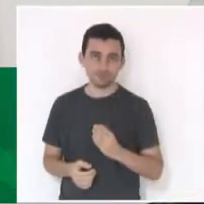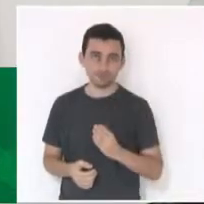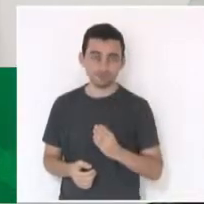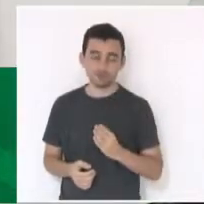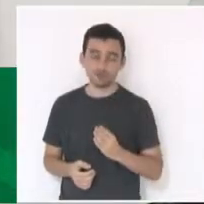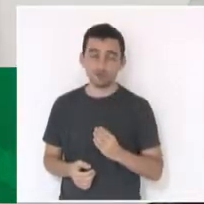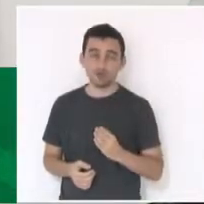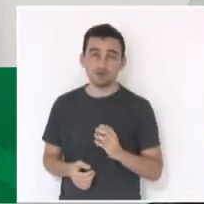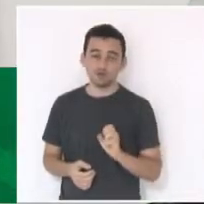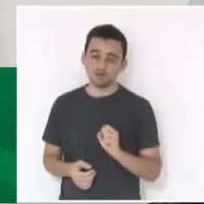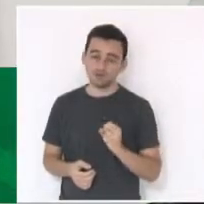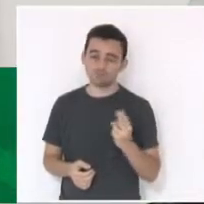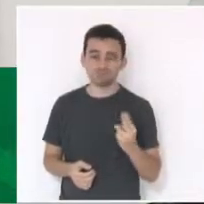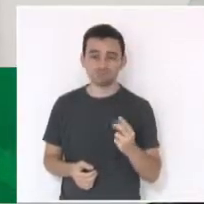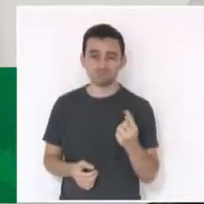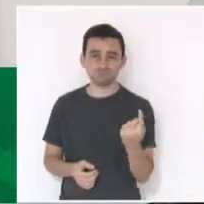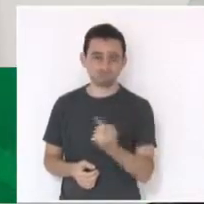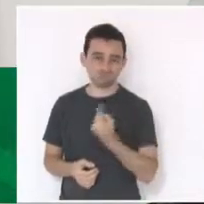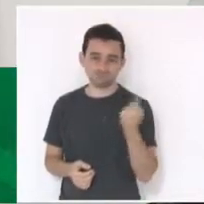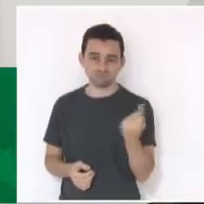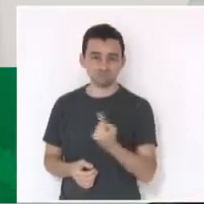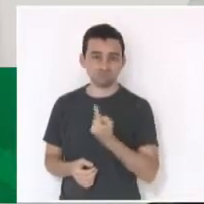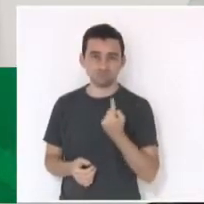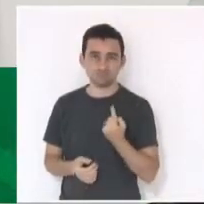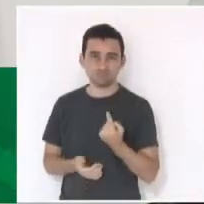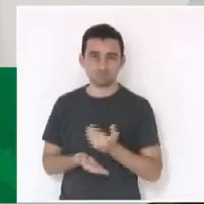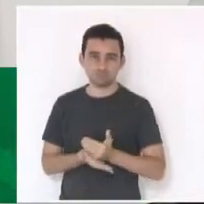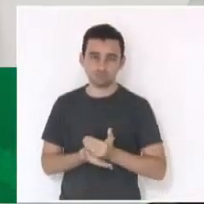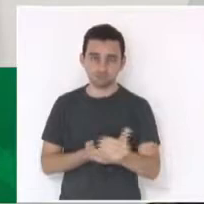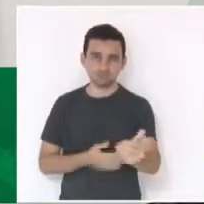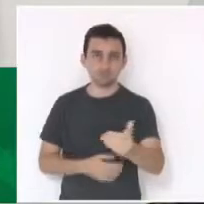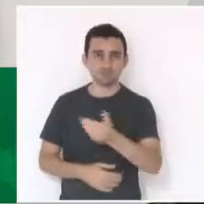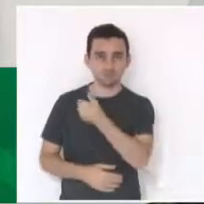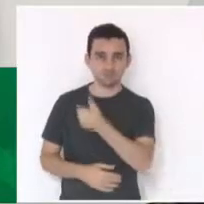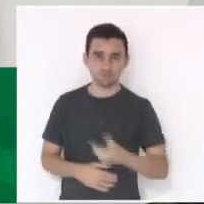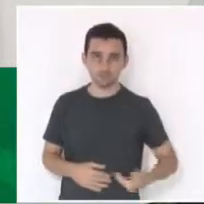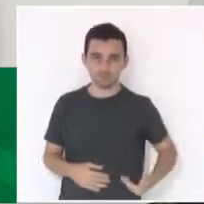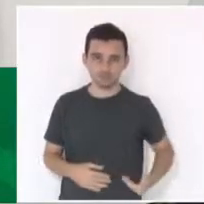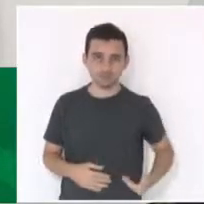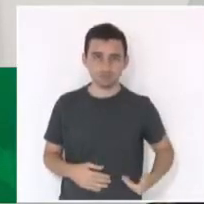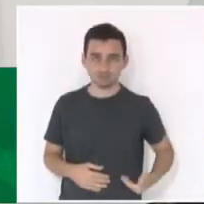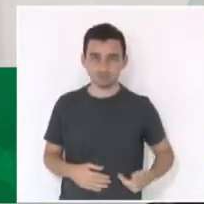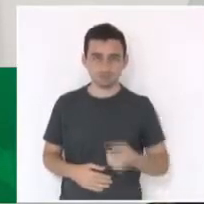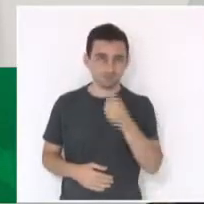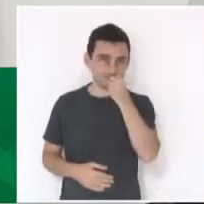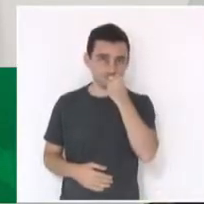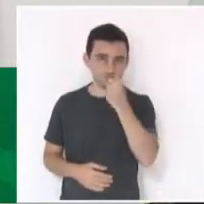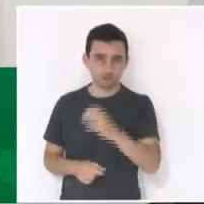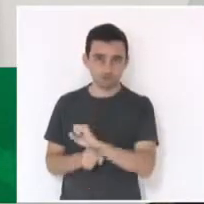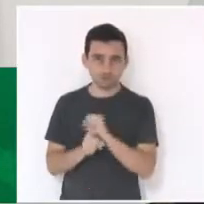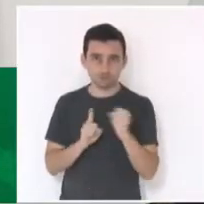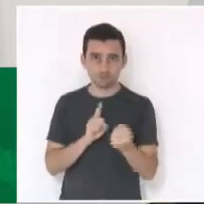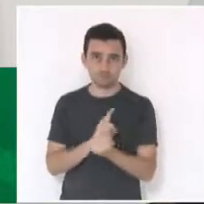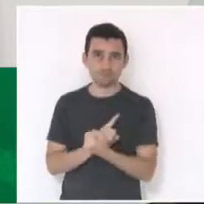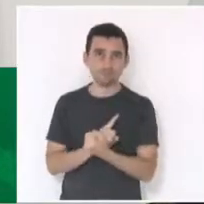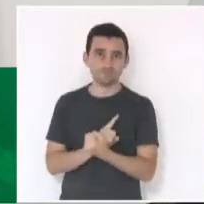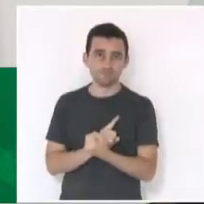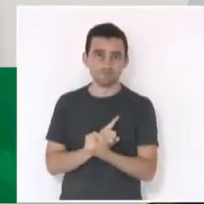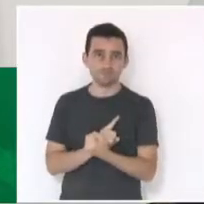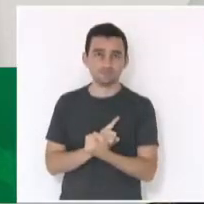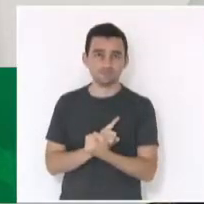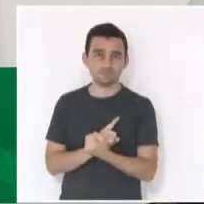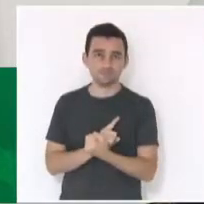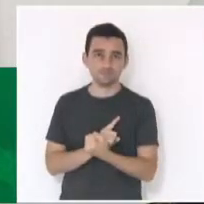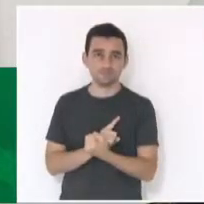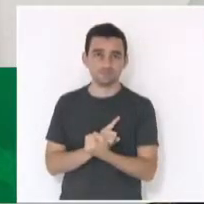nós nos alimentamos de um estado de bem social é um